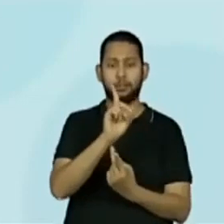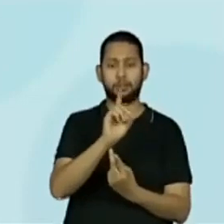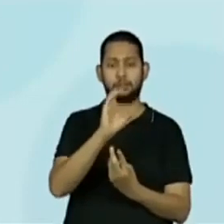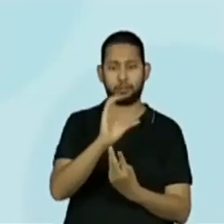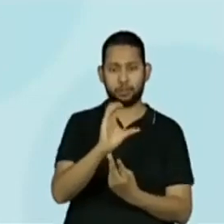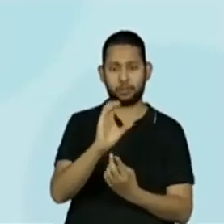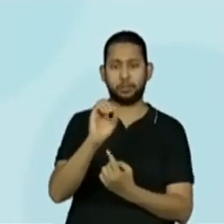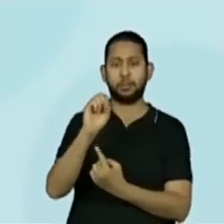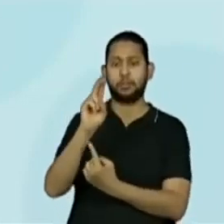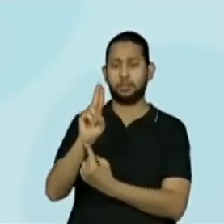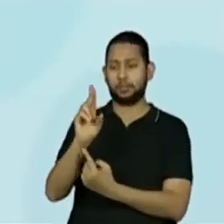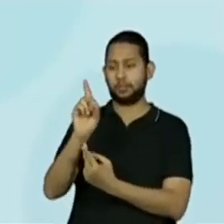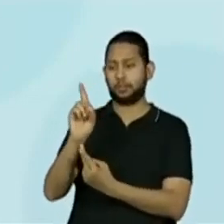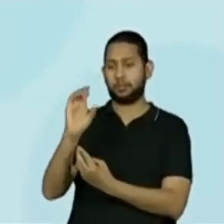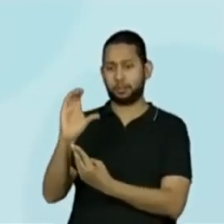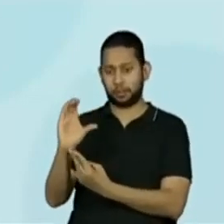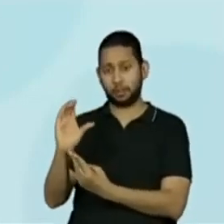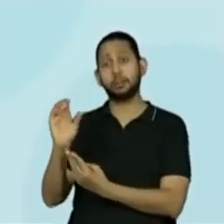bilhões.